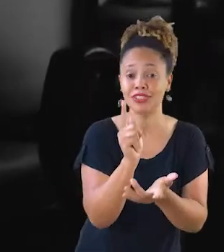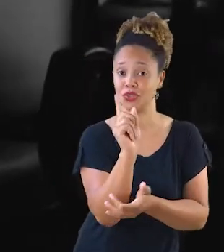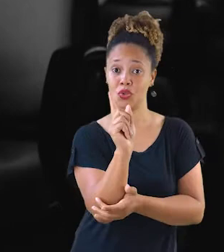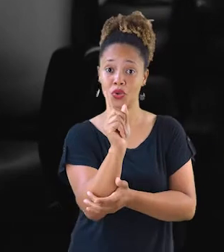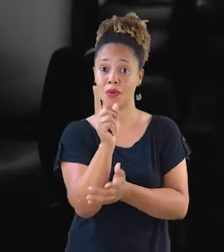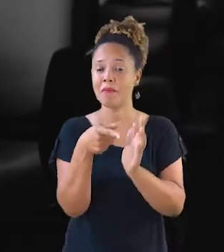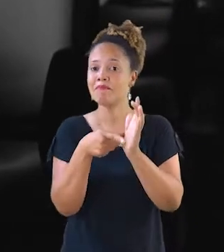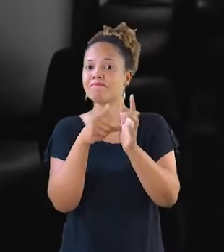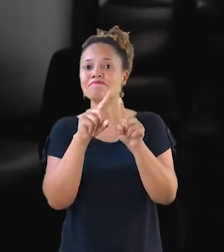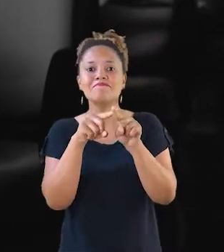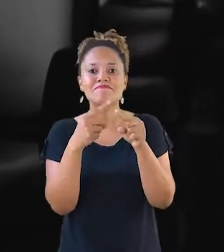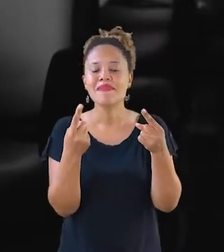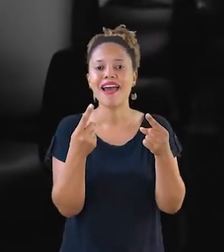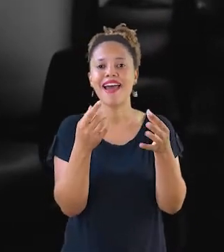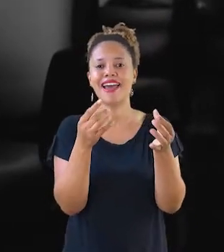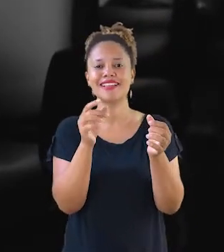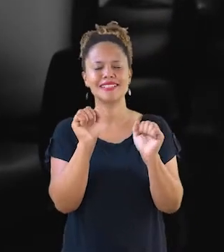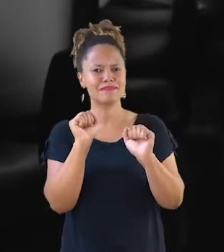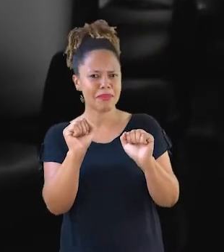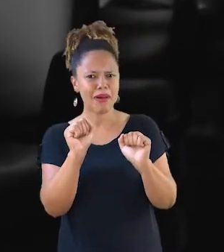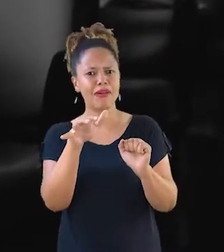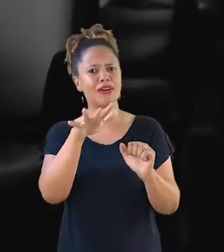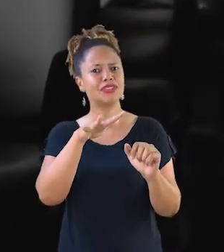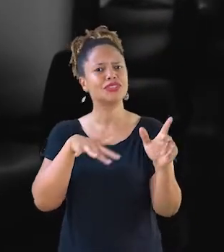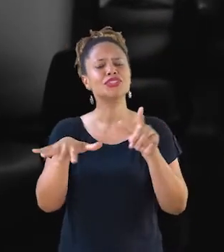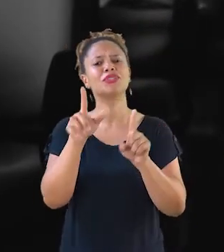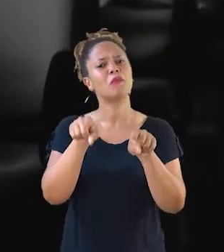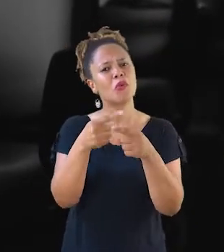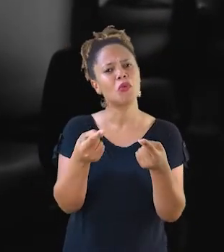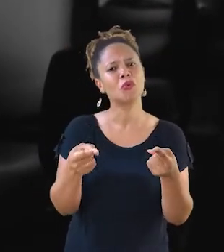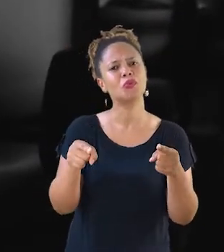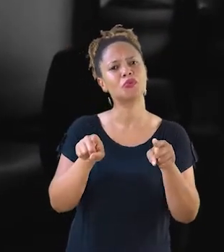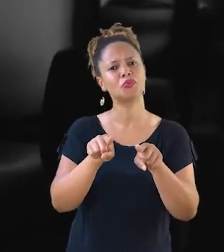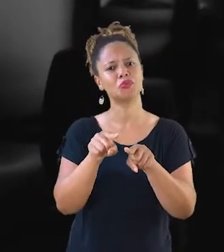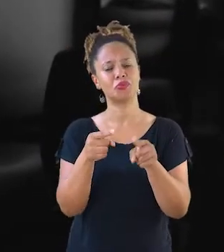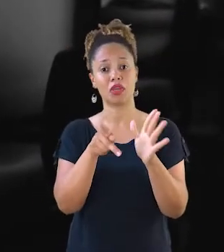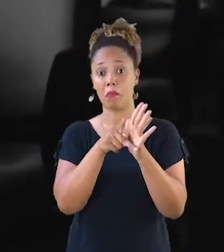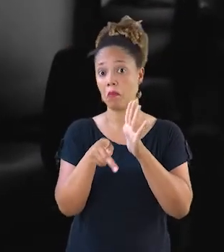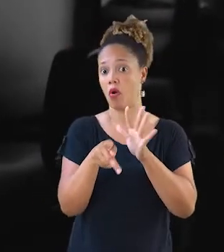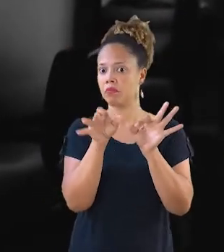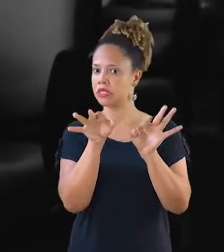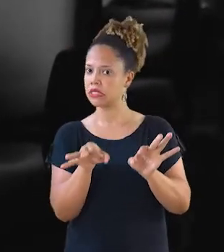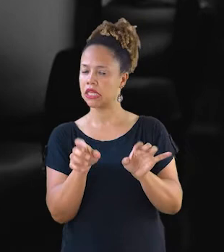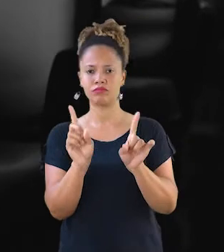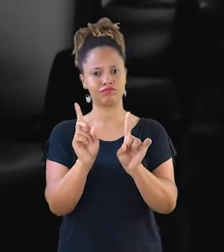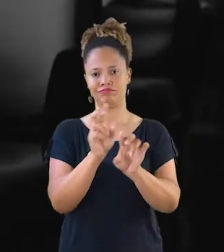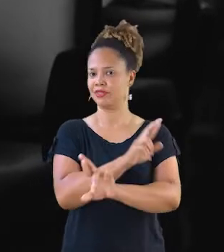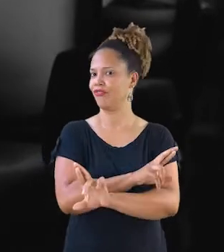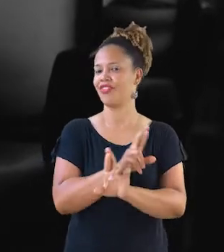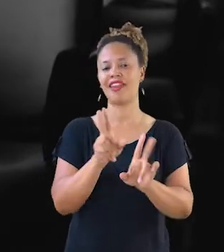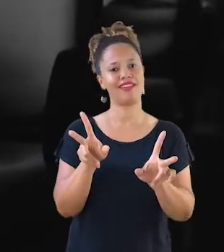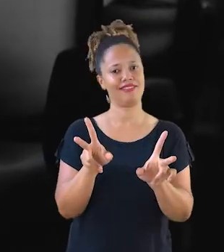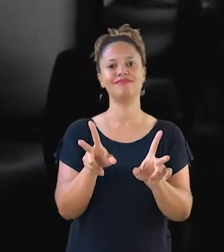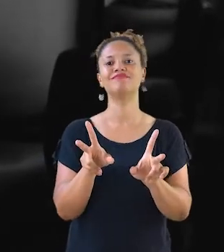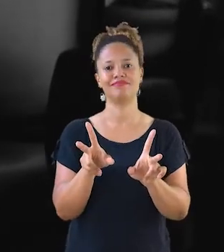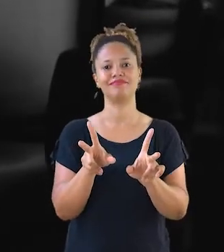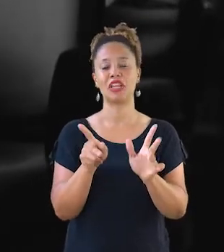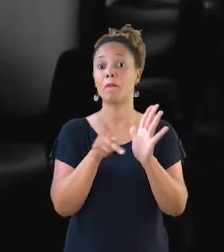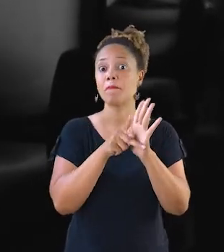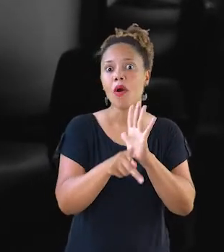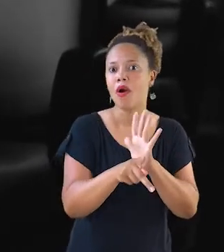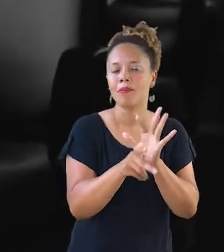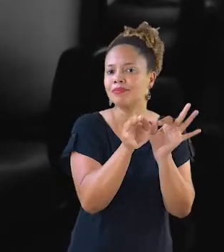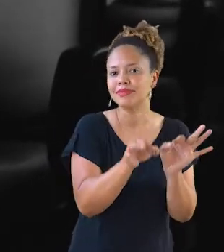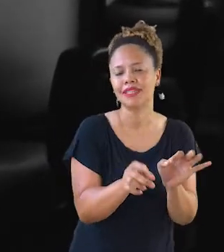é permitido no violino, né? Na música chamada música de orquestra, música clássica, porque ele não é técnico,